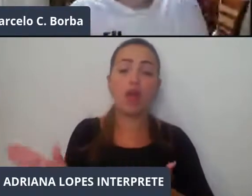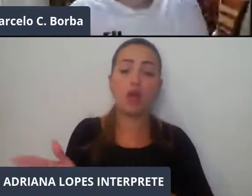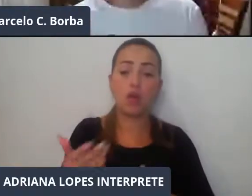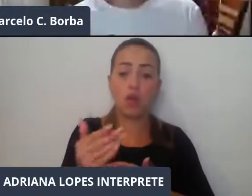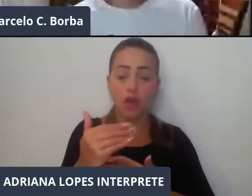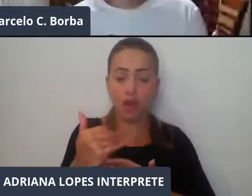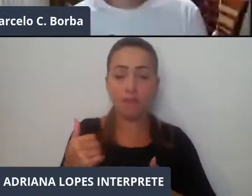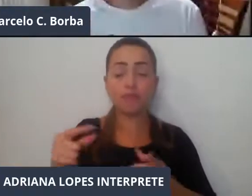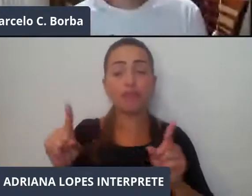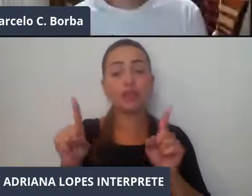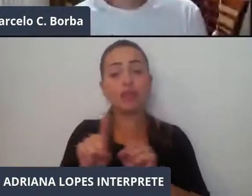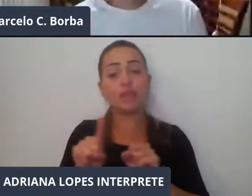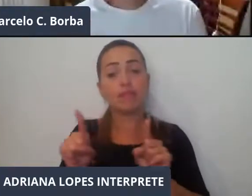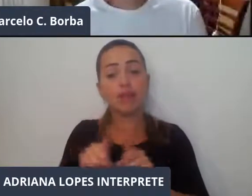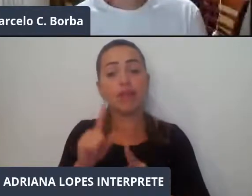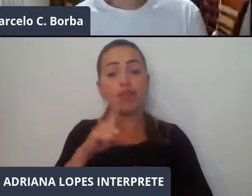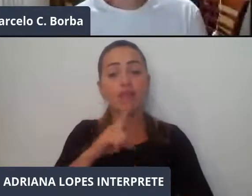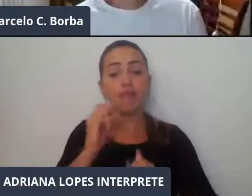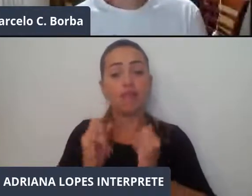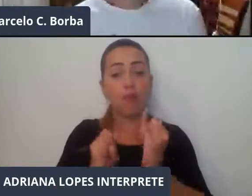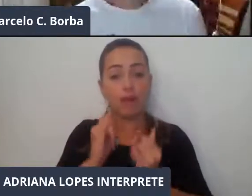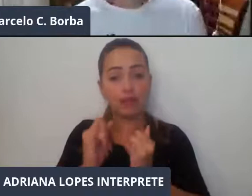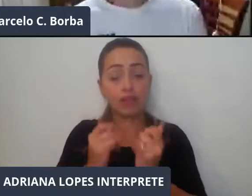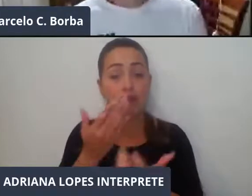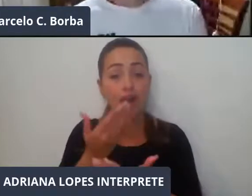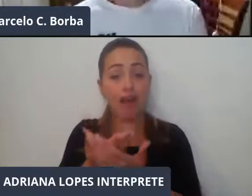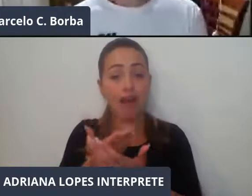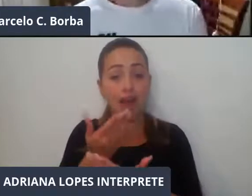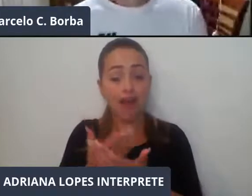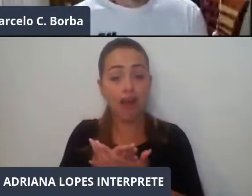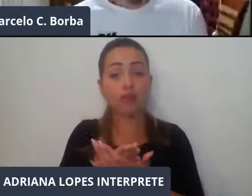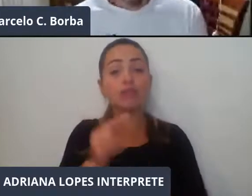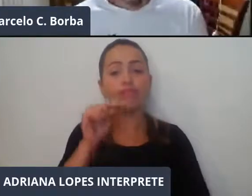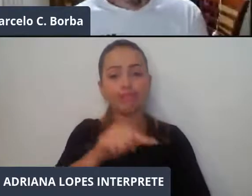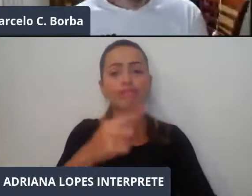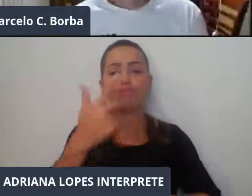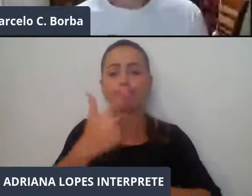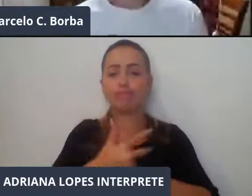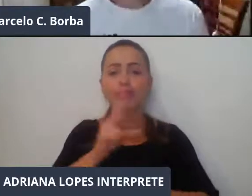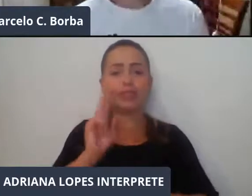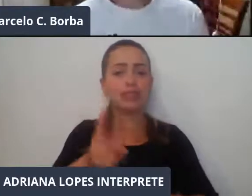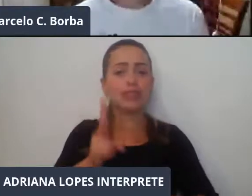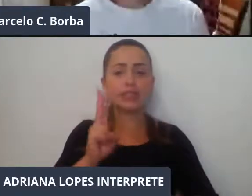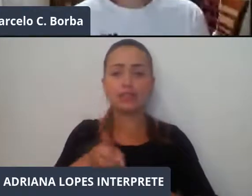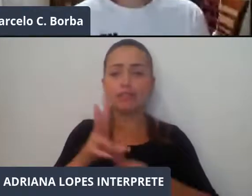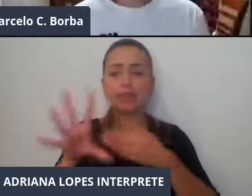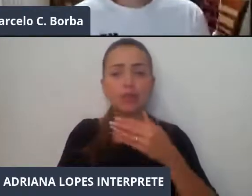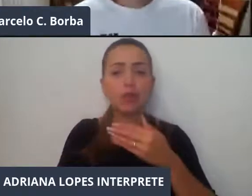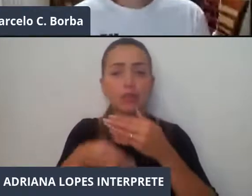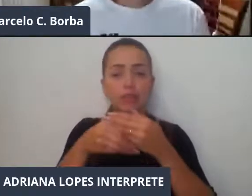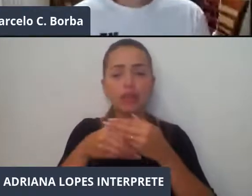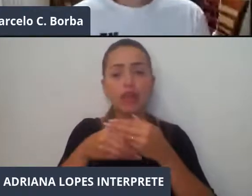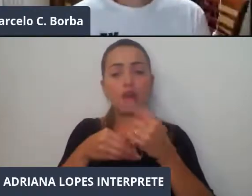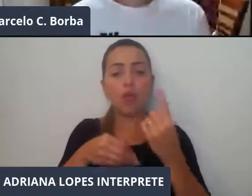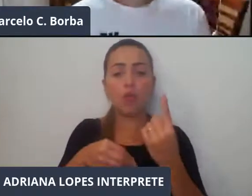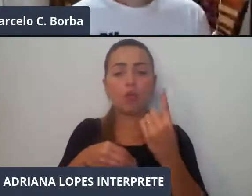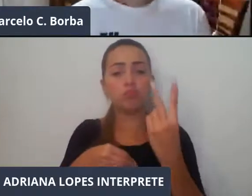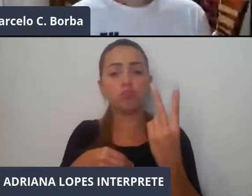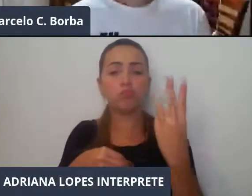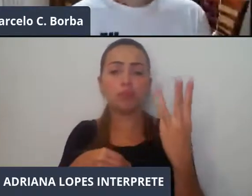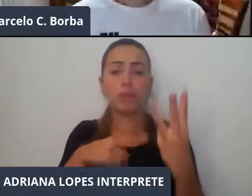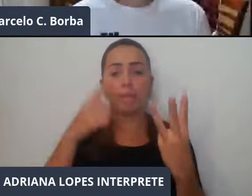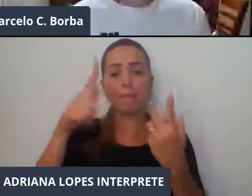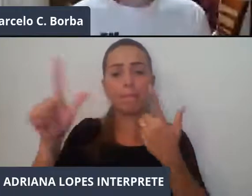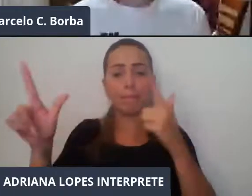também recolher informações da aula, esse vídeo é sempre complementado por um ou mais observadores. Então, um